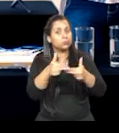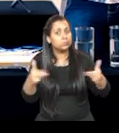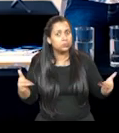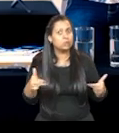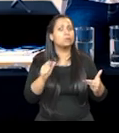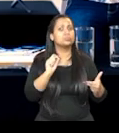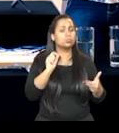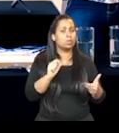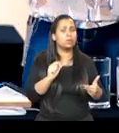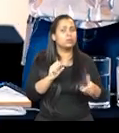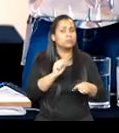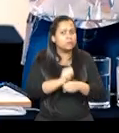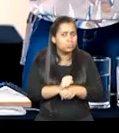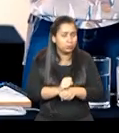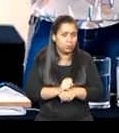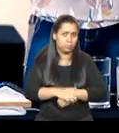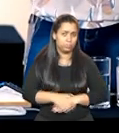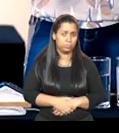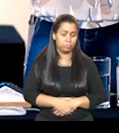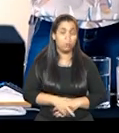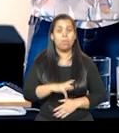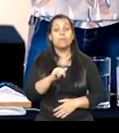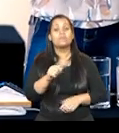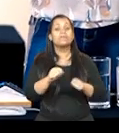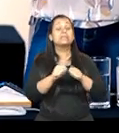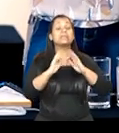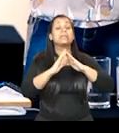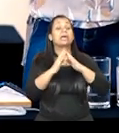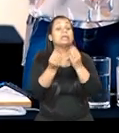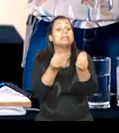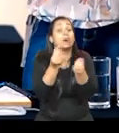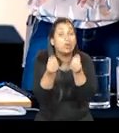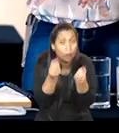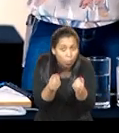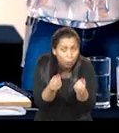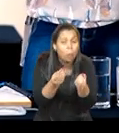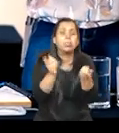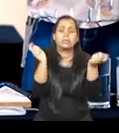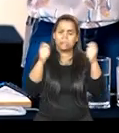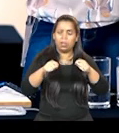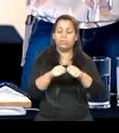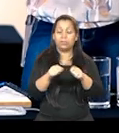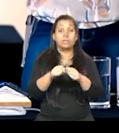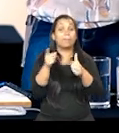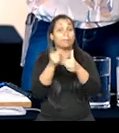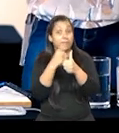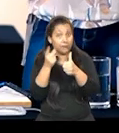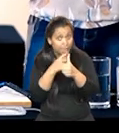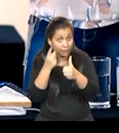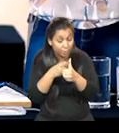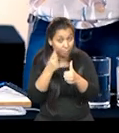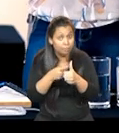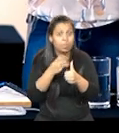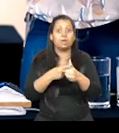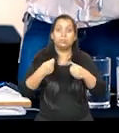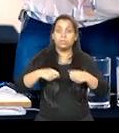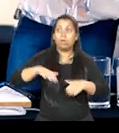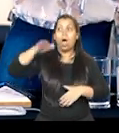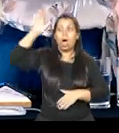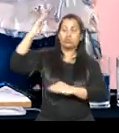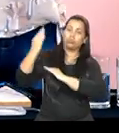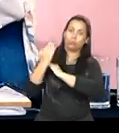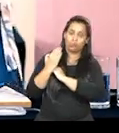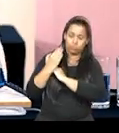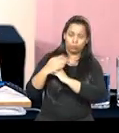materiais são os isolantes. Como nós podemos fazer isso em casa? Vocês podem fazer isso em casa. Primeiro, vocês precisam de um adulto,